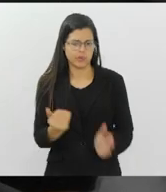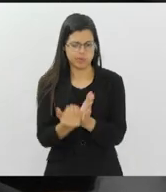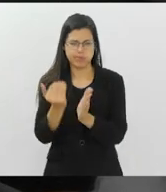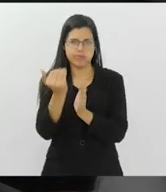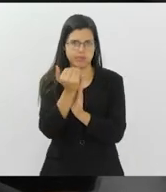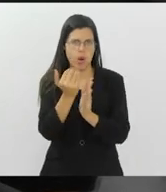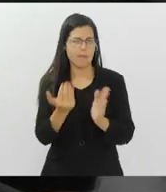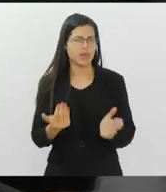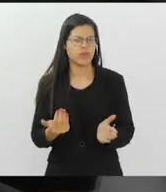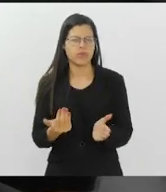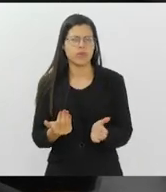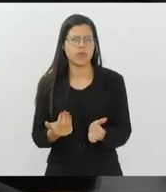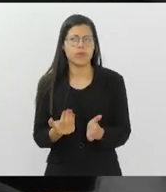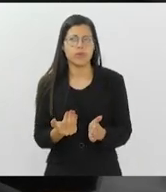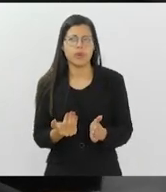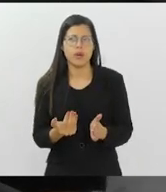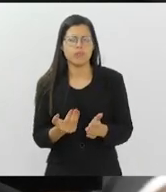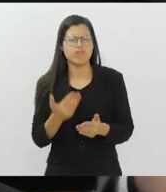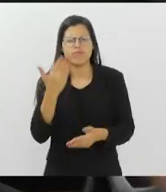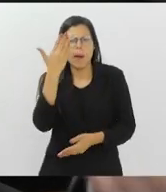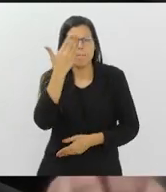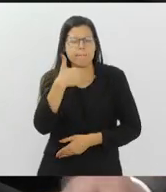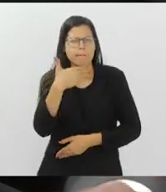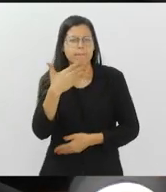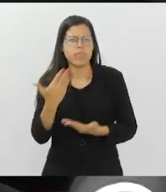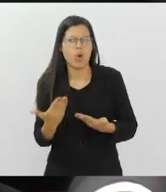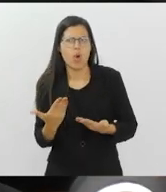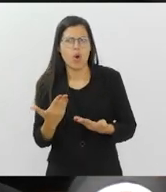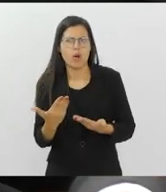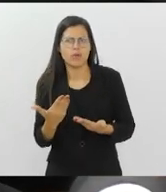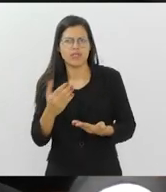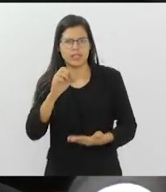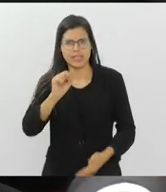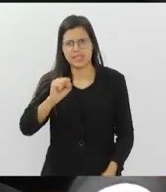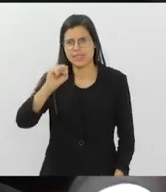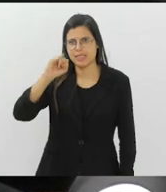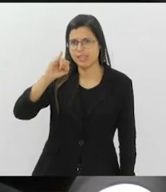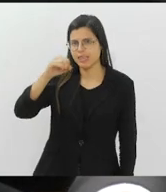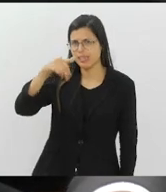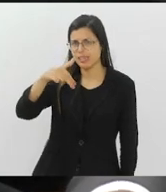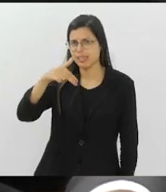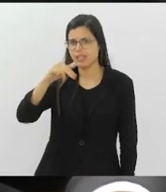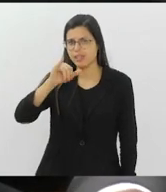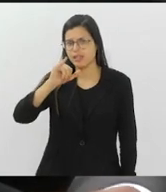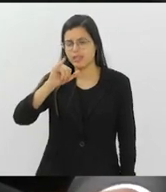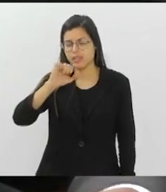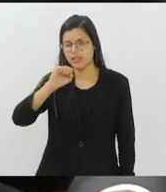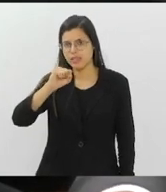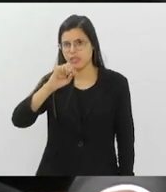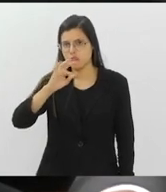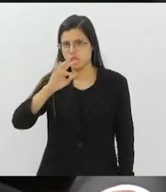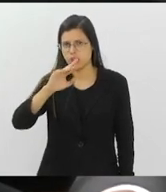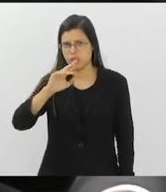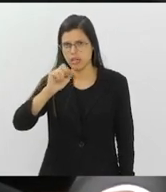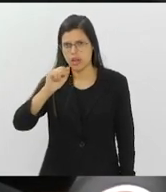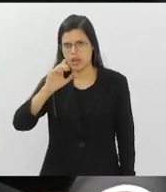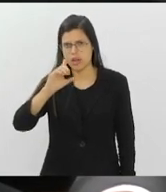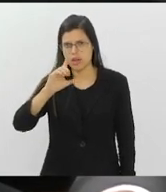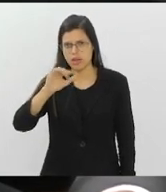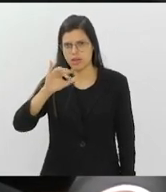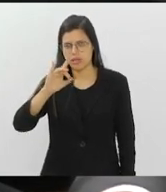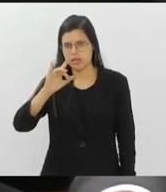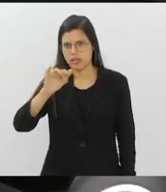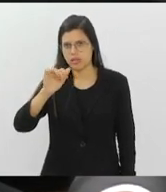assim, cadê a prova de que a sinistralidade desses contratos justifica um reajuste de